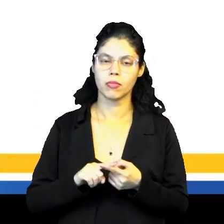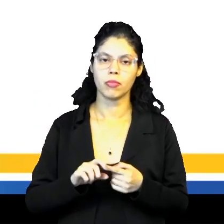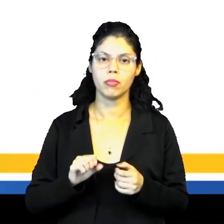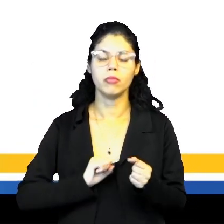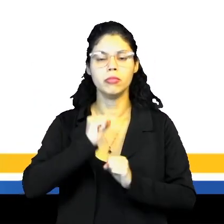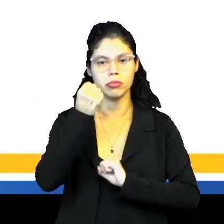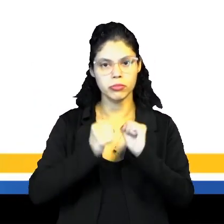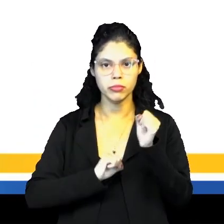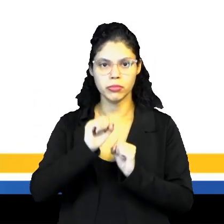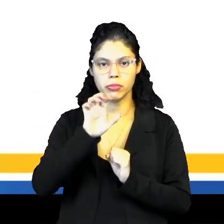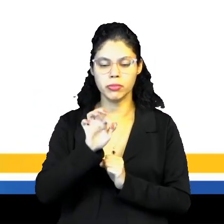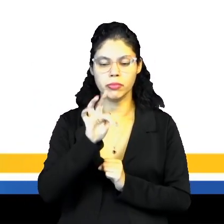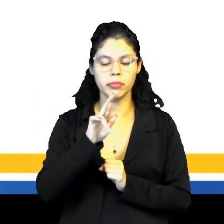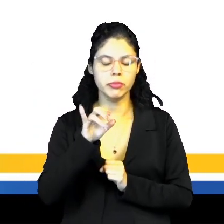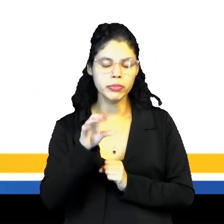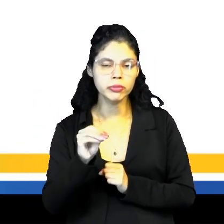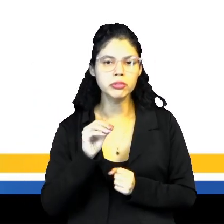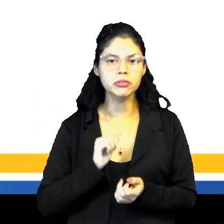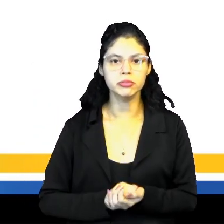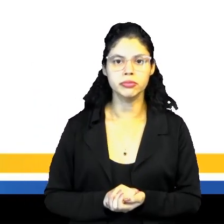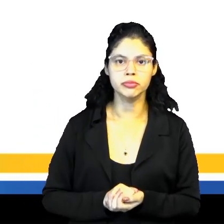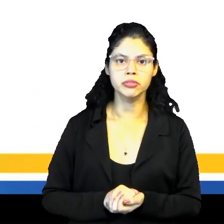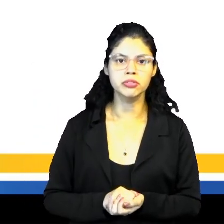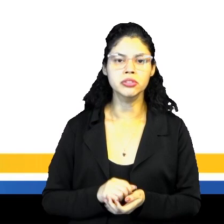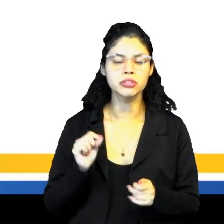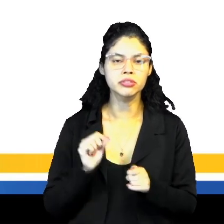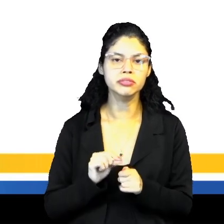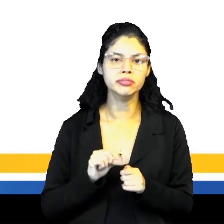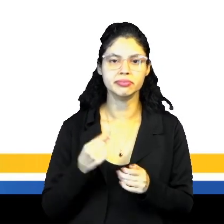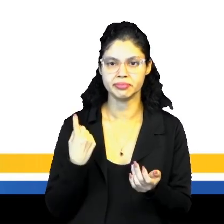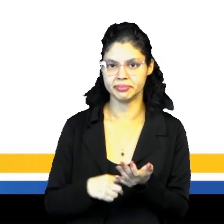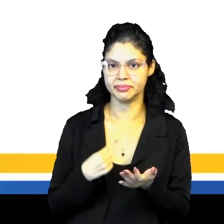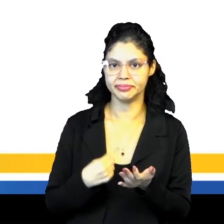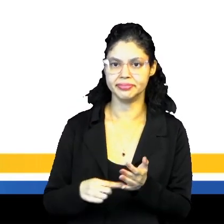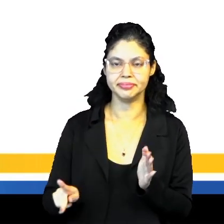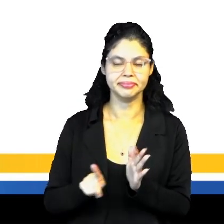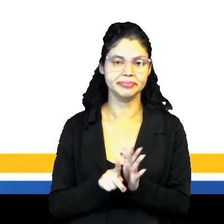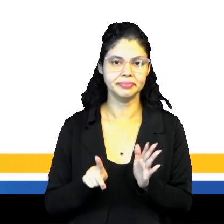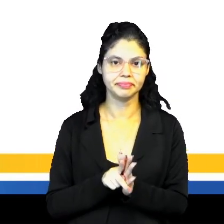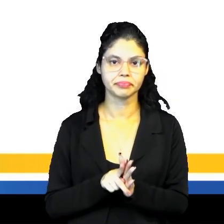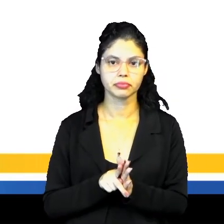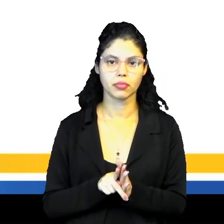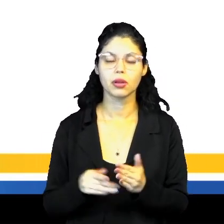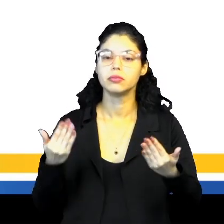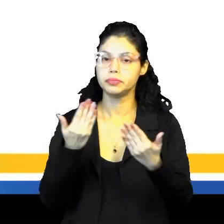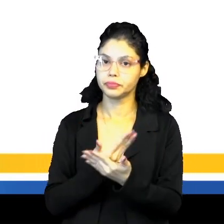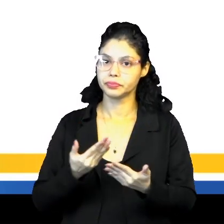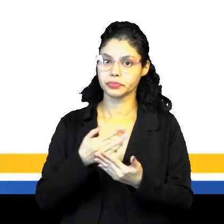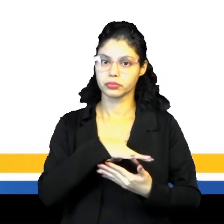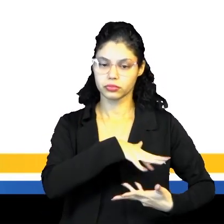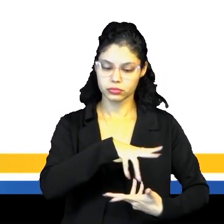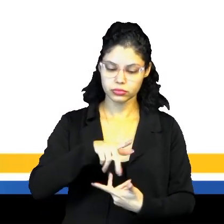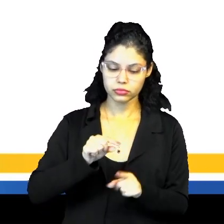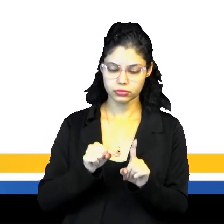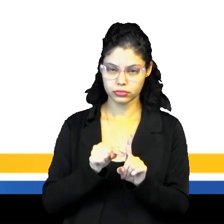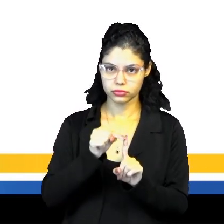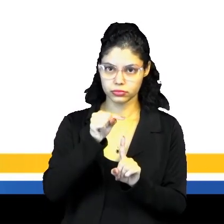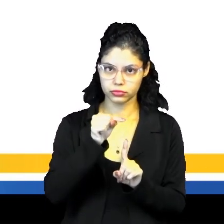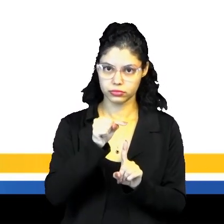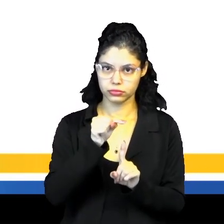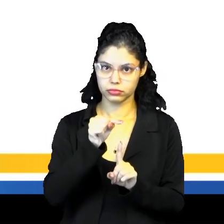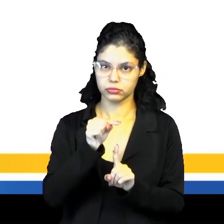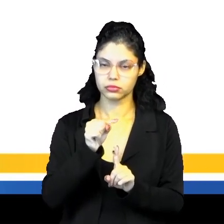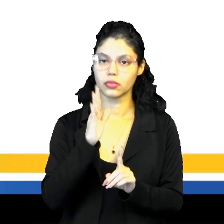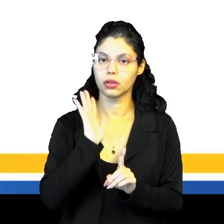porque na verdade o efeito estufa ele é uma condição ambiental que permite, né, que a temperatura na Terra ela